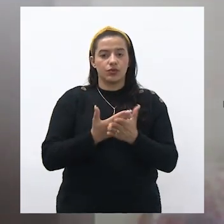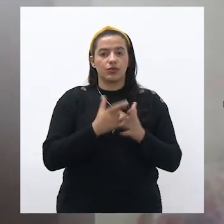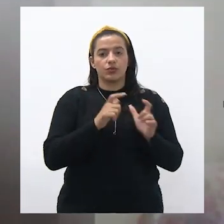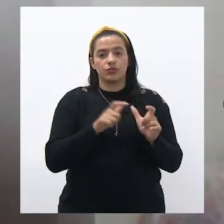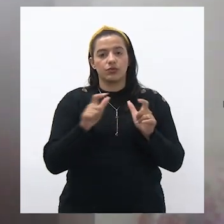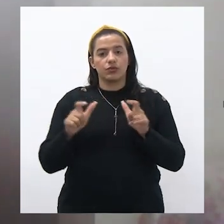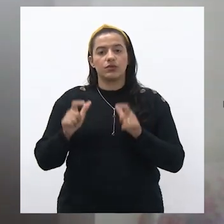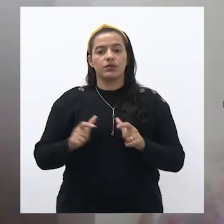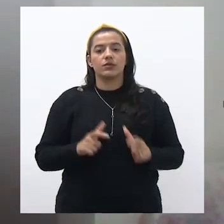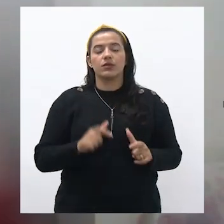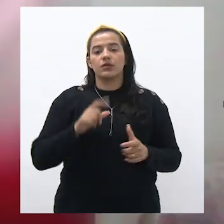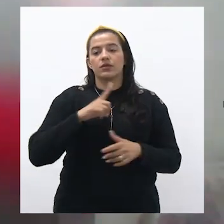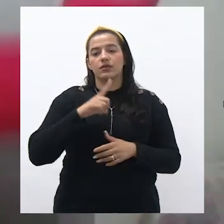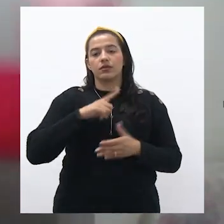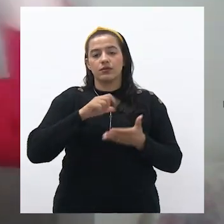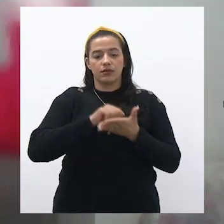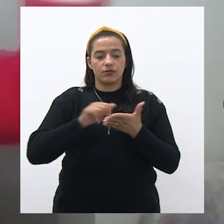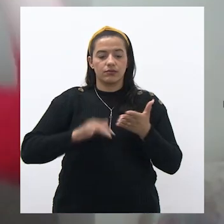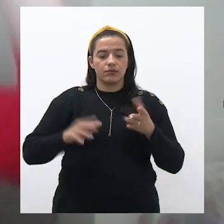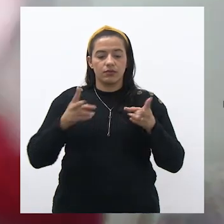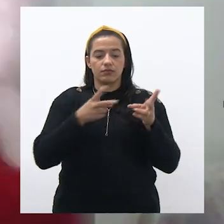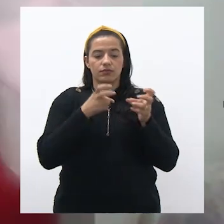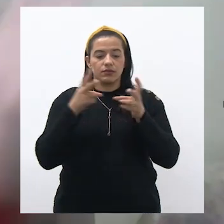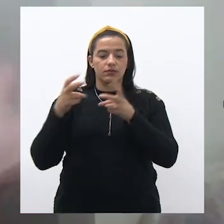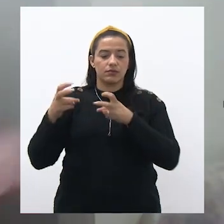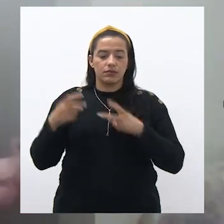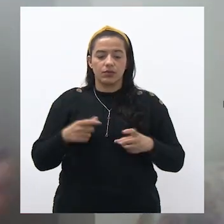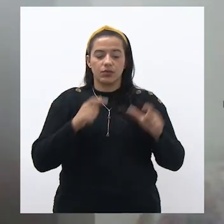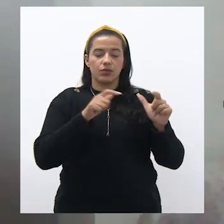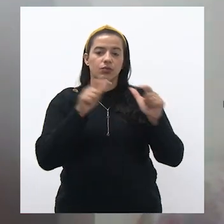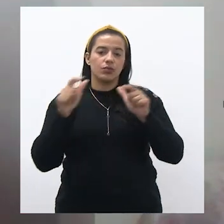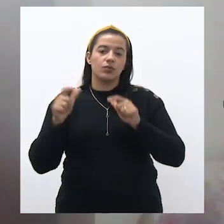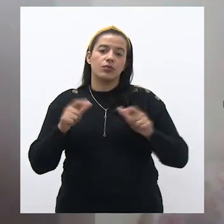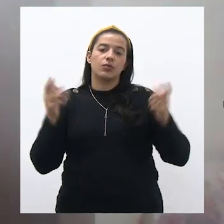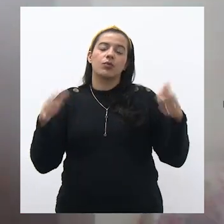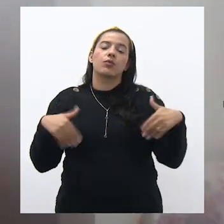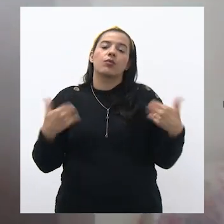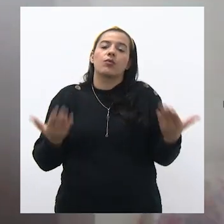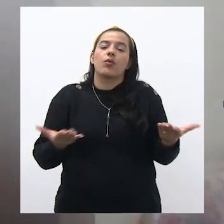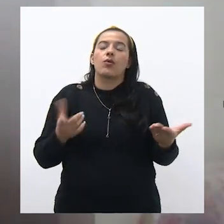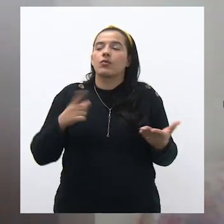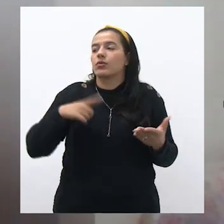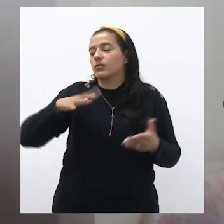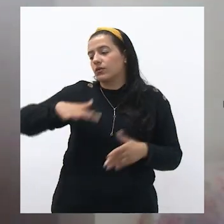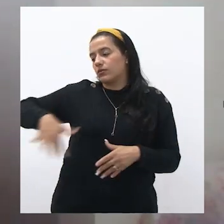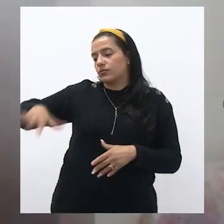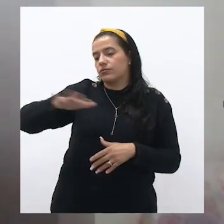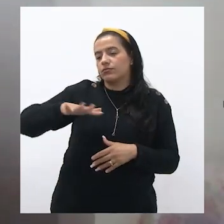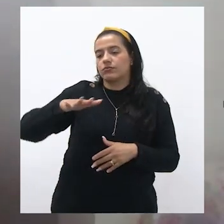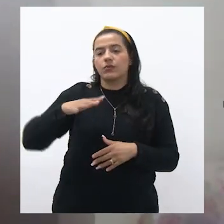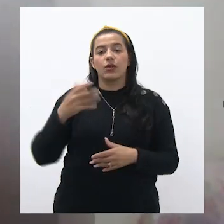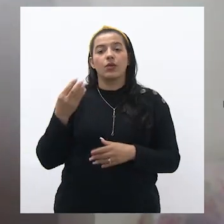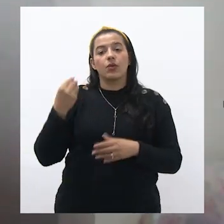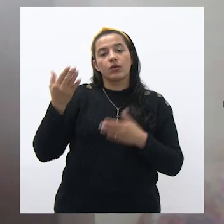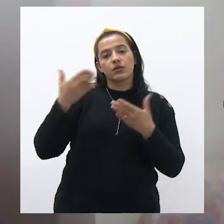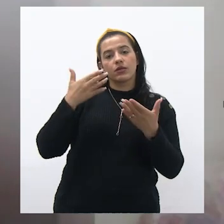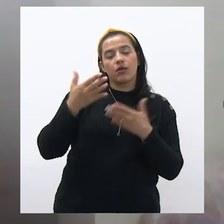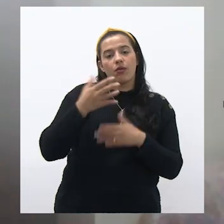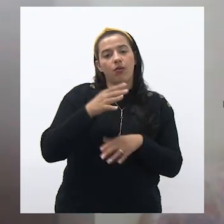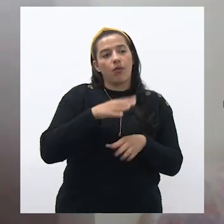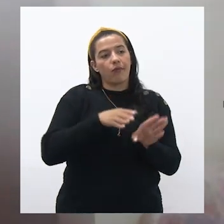gente faz um exercício de perceber e de localizar qual é a nossa rede de apoio que a gente tem aqui. Quais são os assistentes sociais,